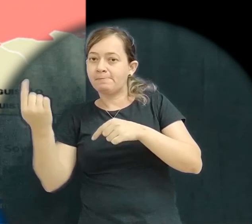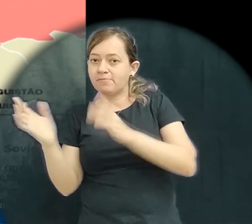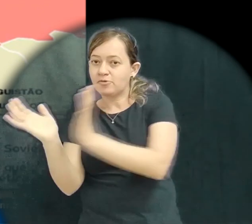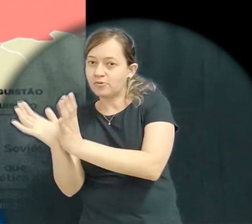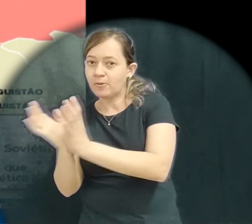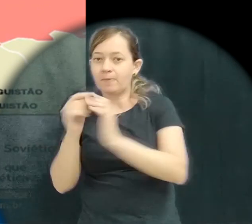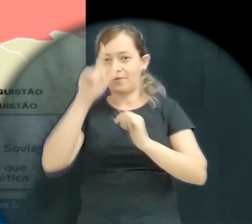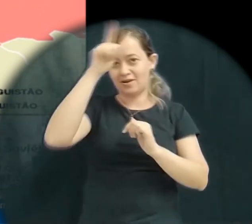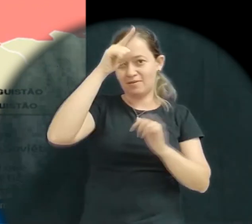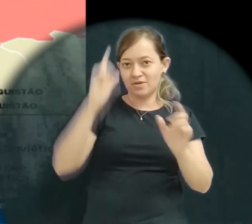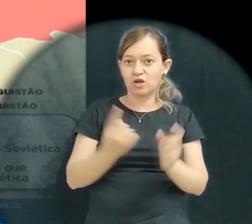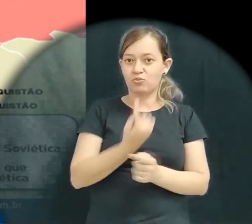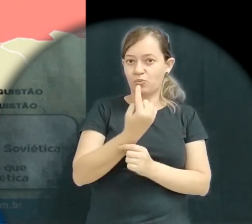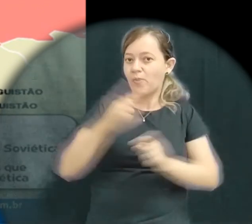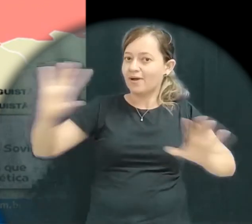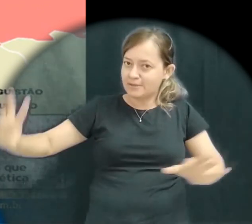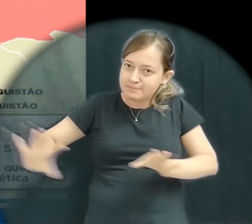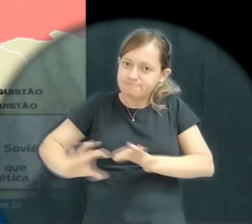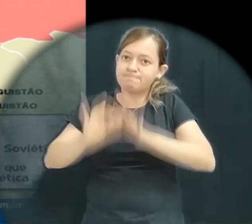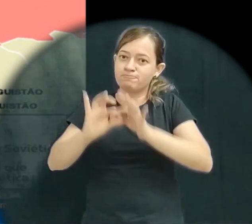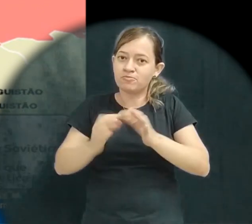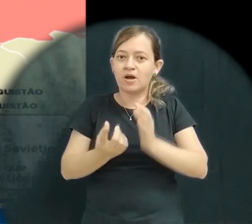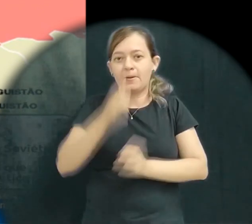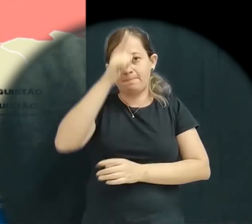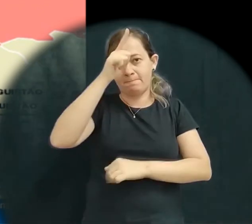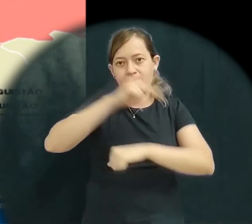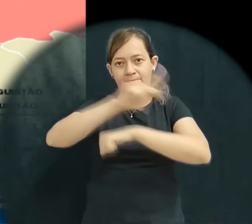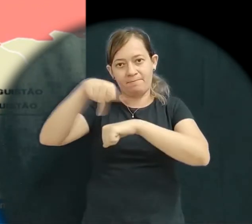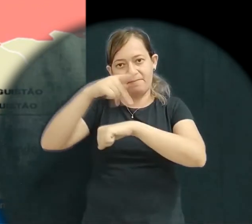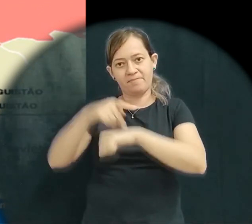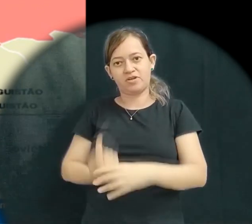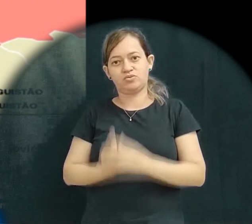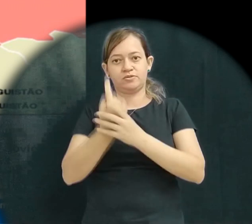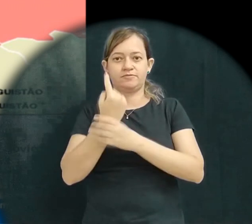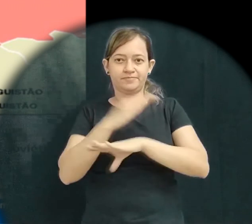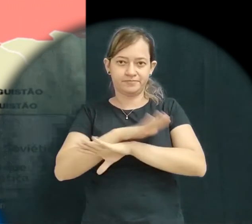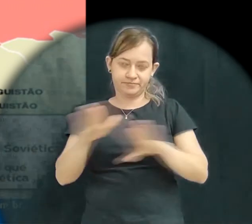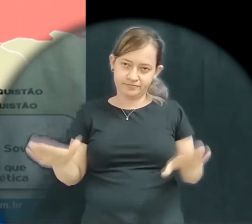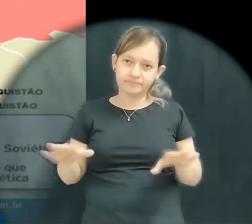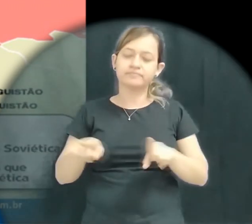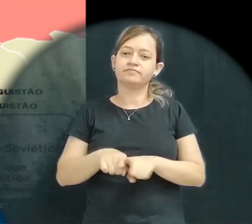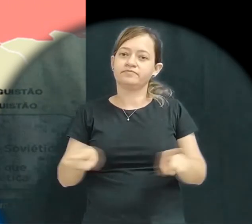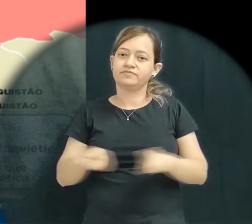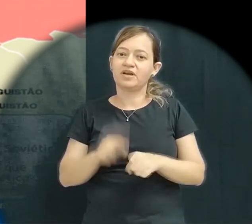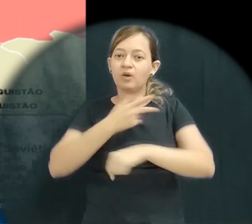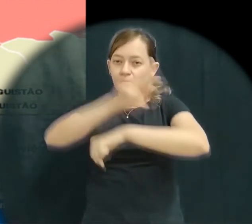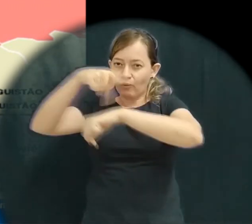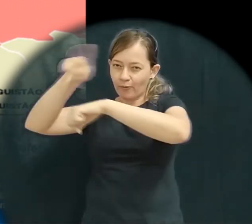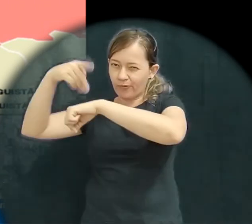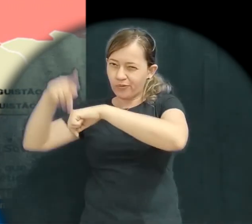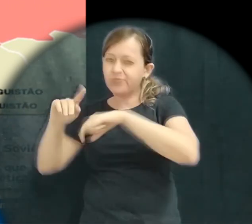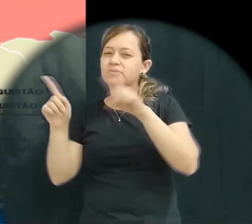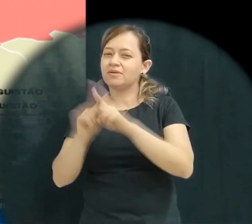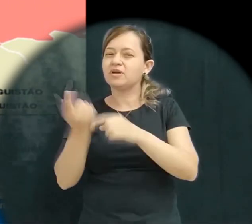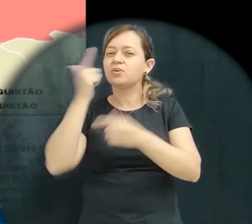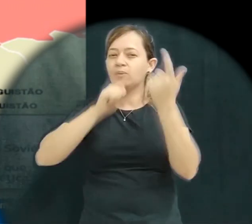país só. Então, a Tchecoslováquia, a Polônia, a Hungria, a Romênia e a Bulgária eram os países satélites que reestruturaram sua economia